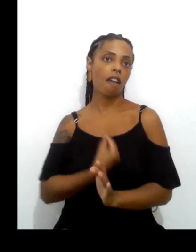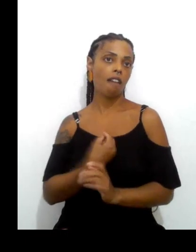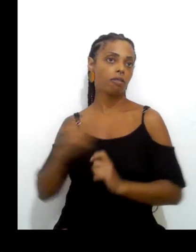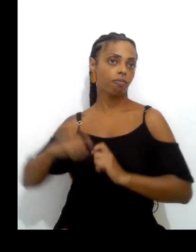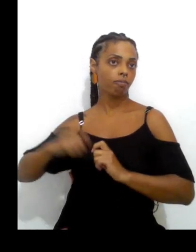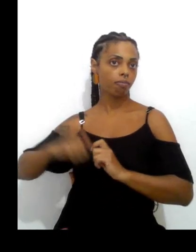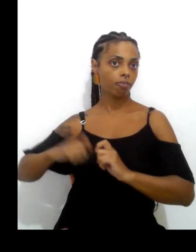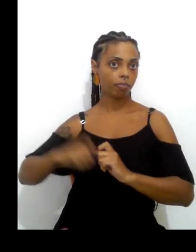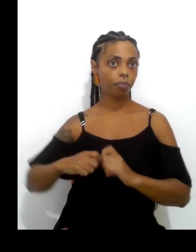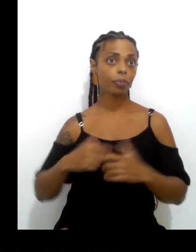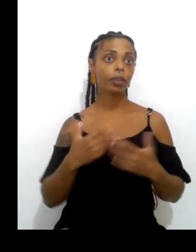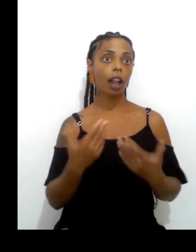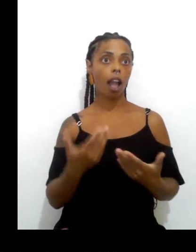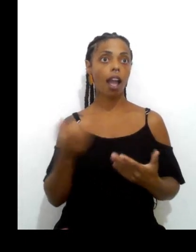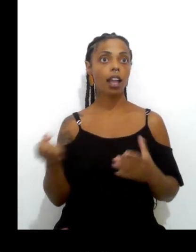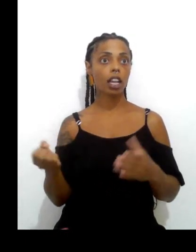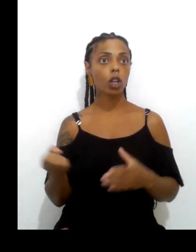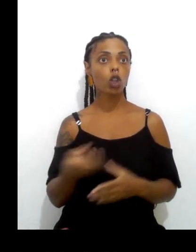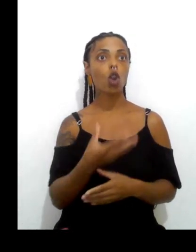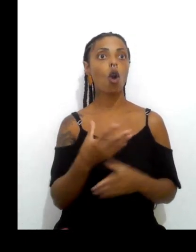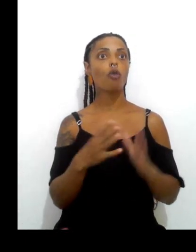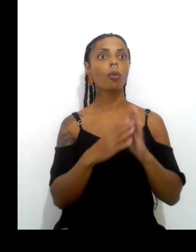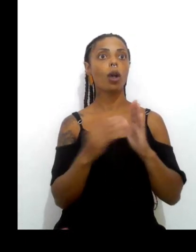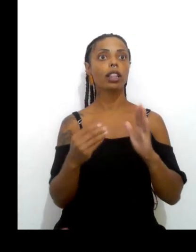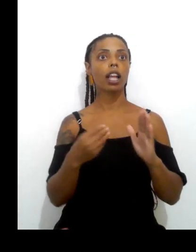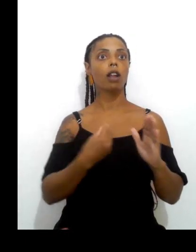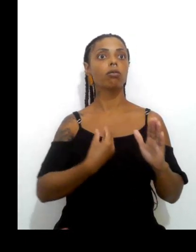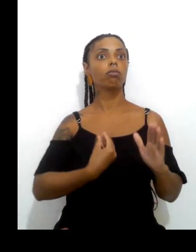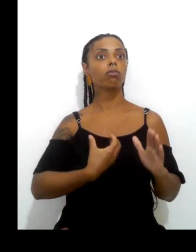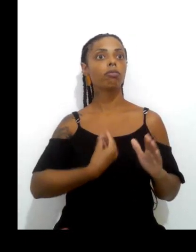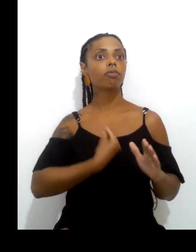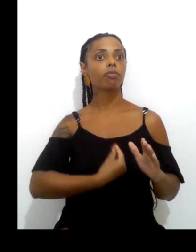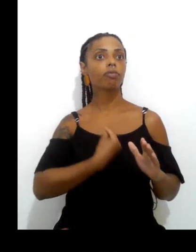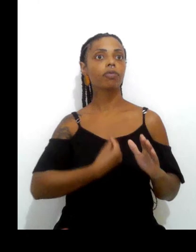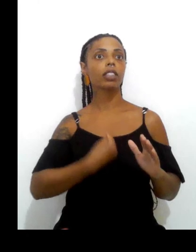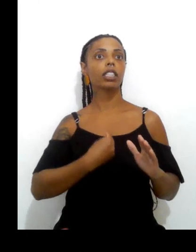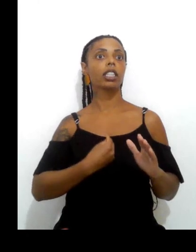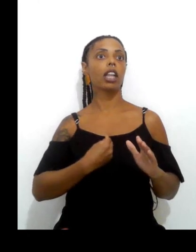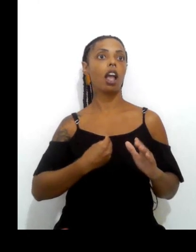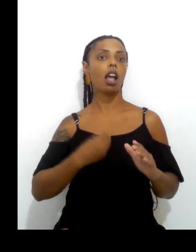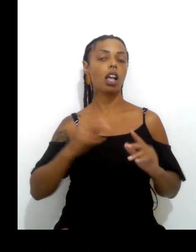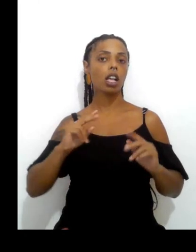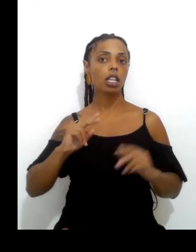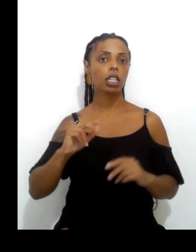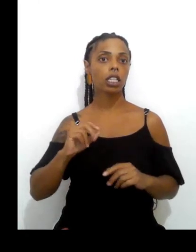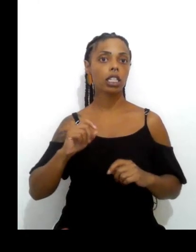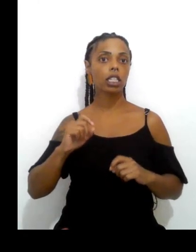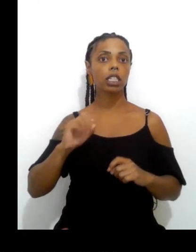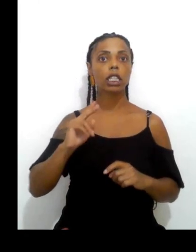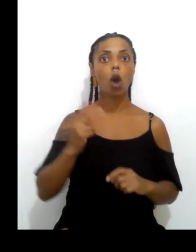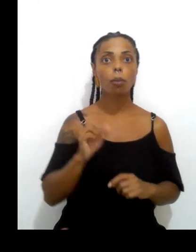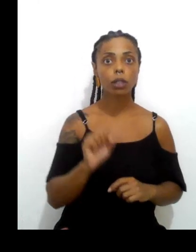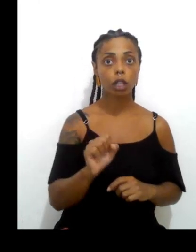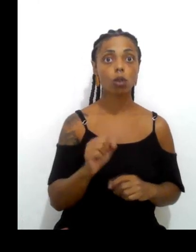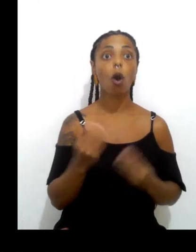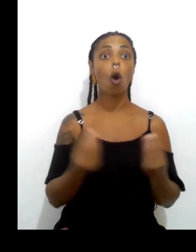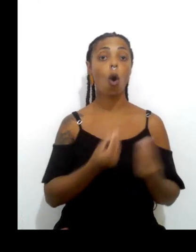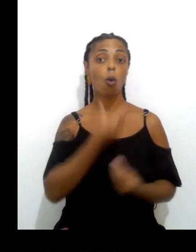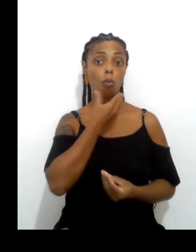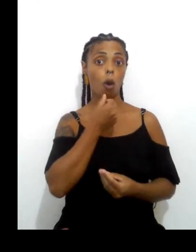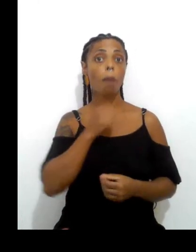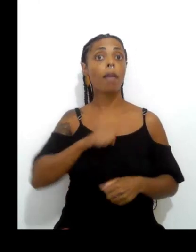homossexual o modelo de como um homem Clear pode continuar a ser um homem